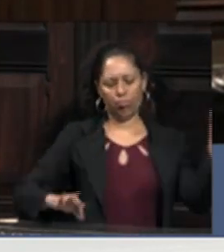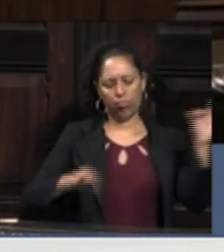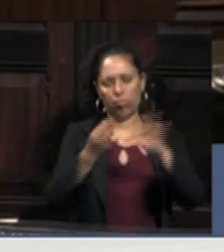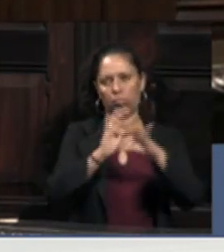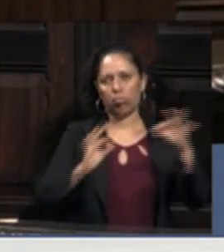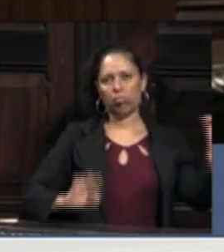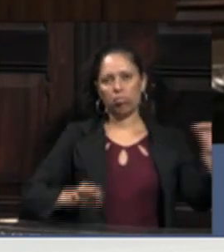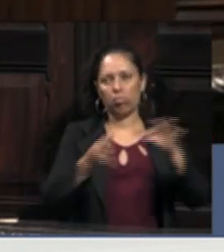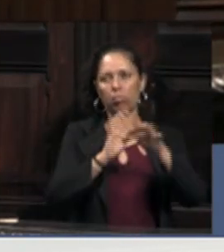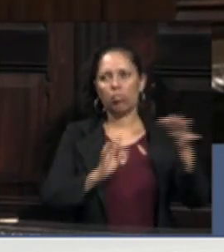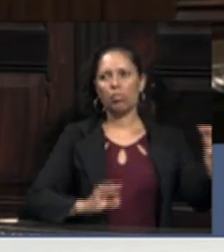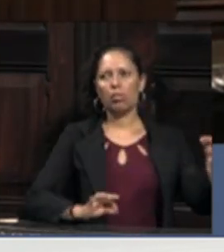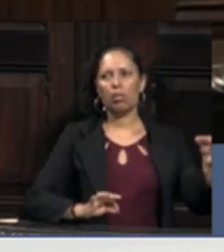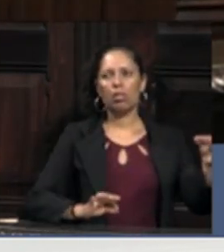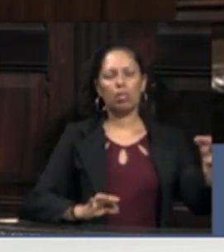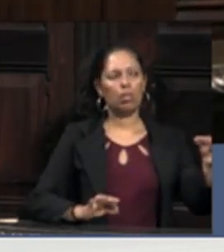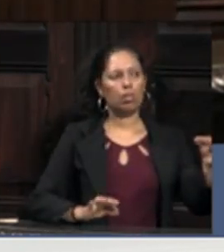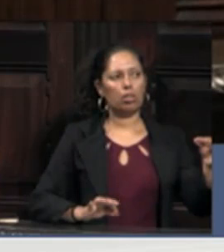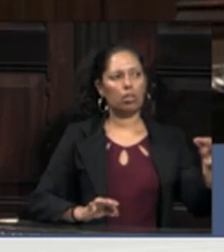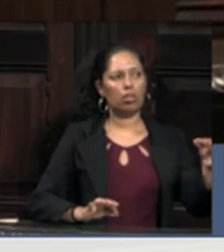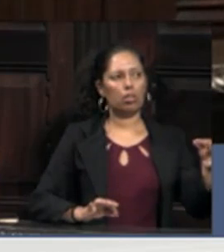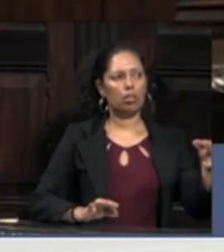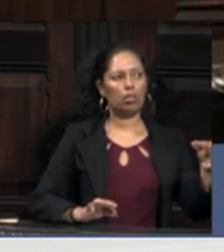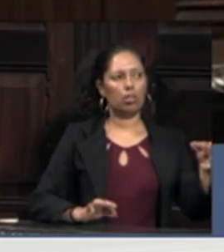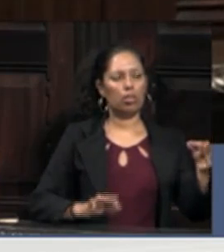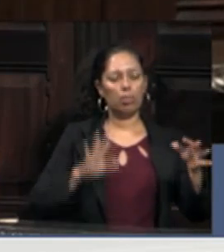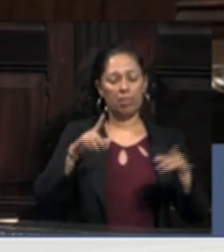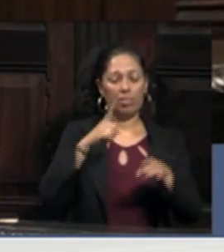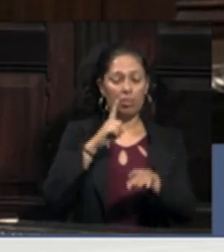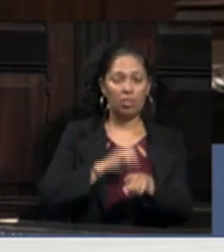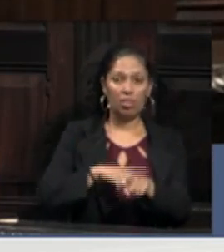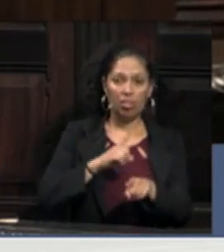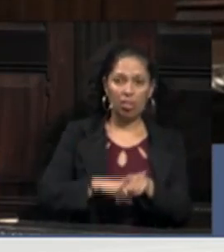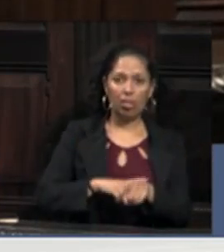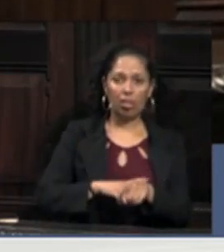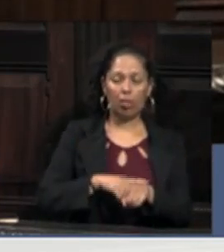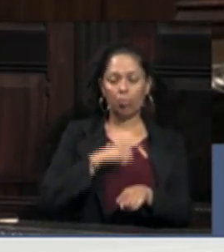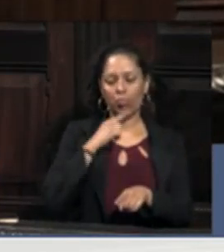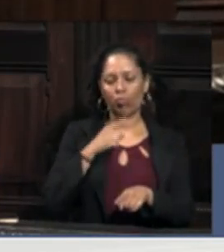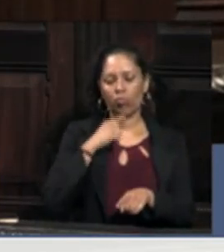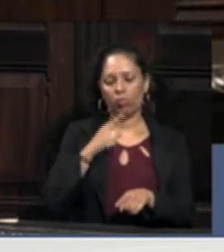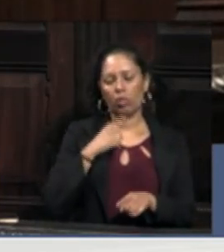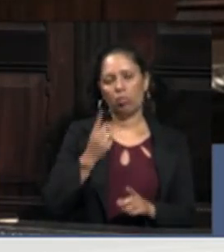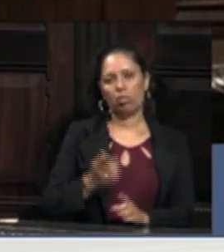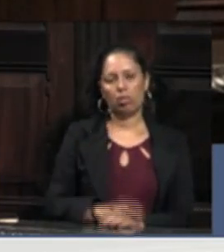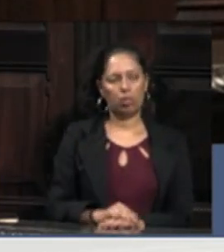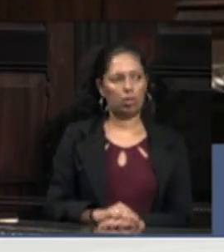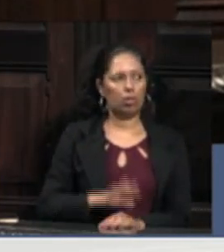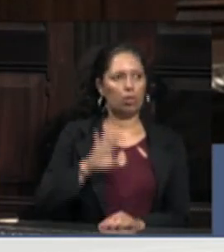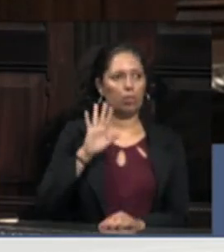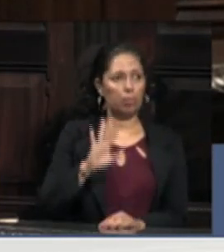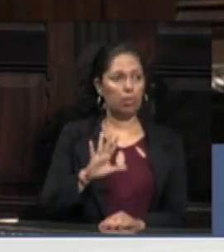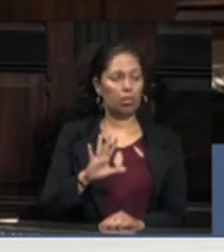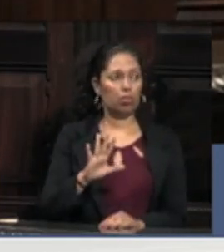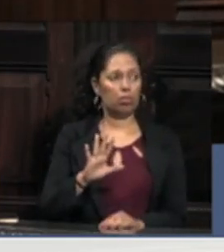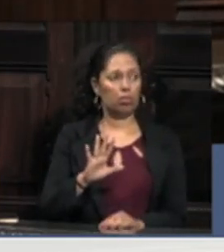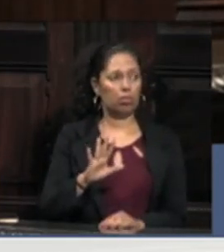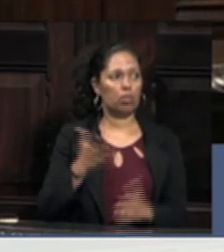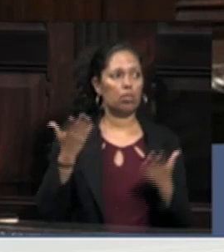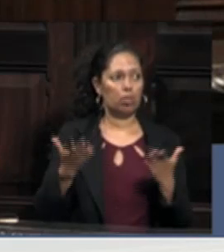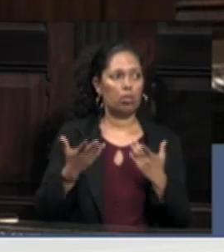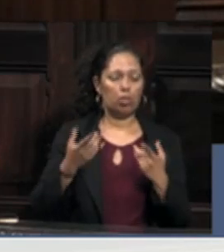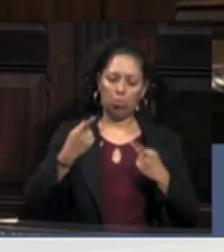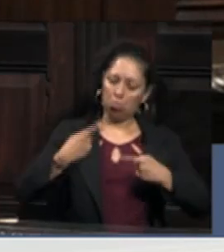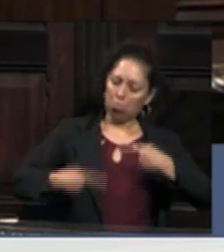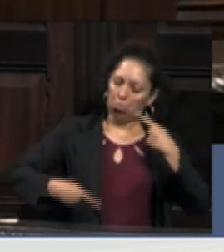enfim, abordadas em função da premência do tempo de forma superficial. Mas ainda teremos tempo de discuti-la